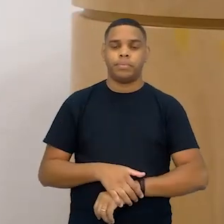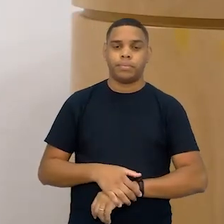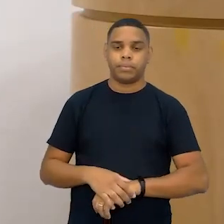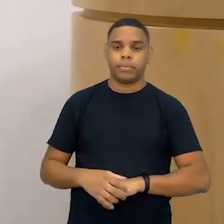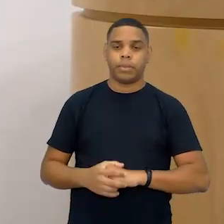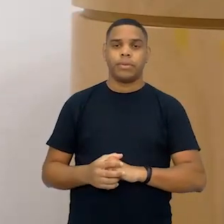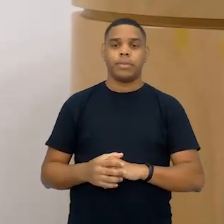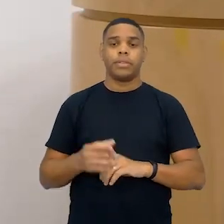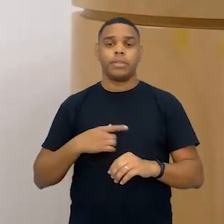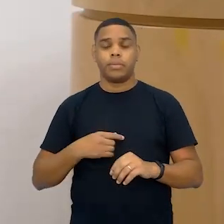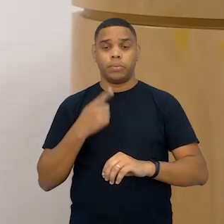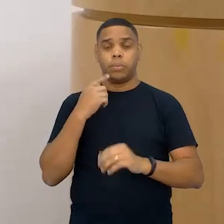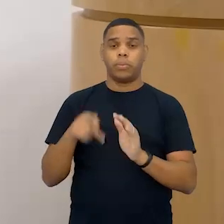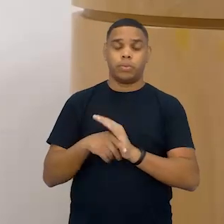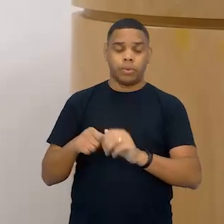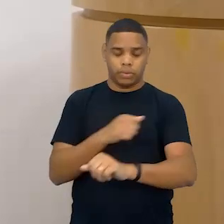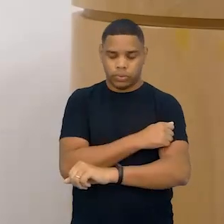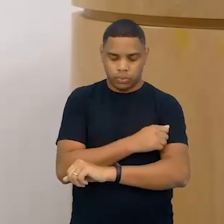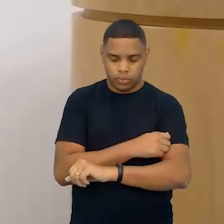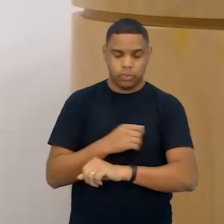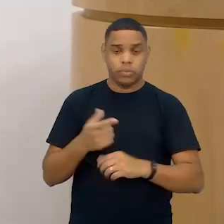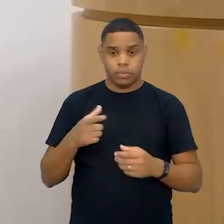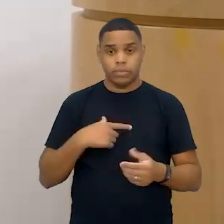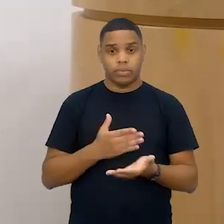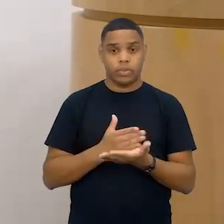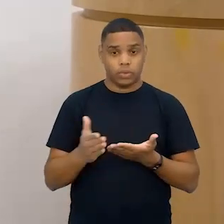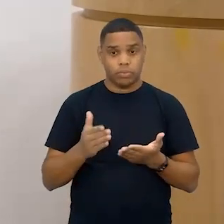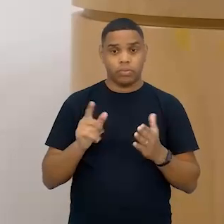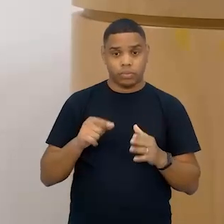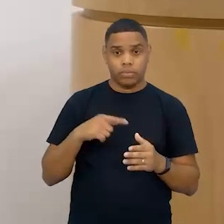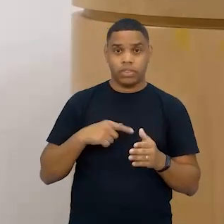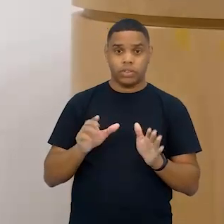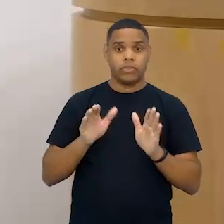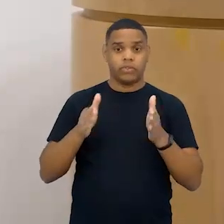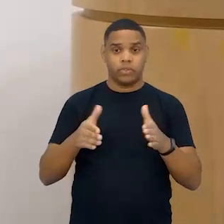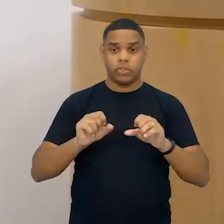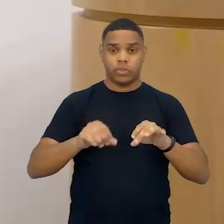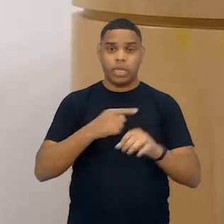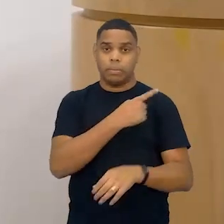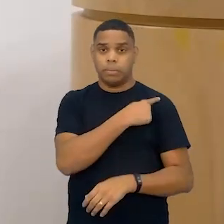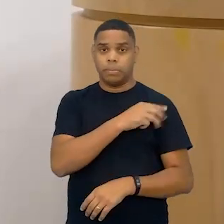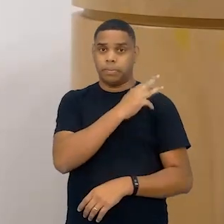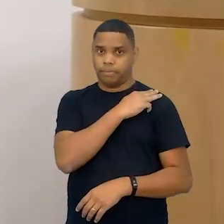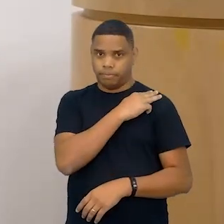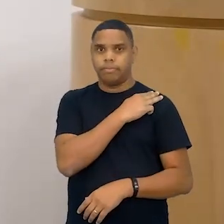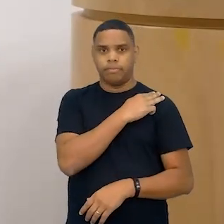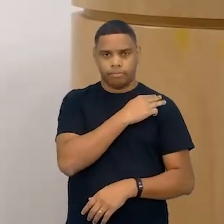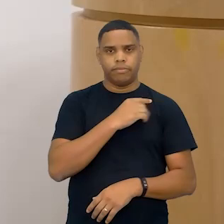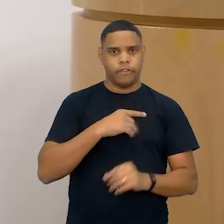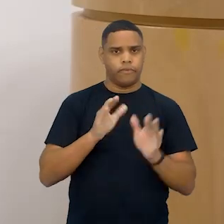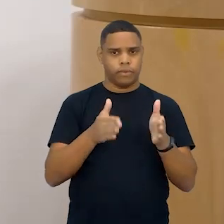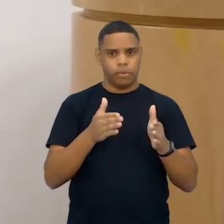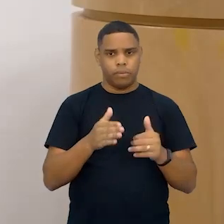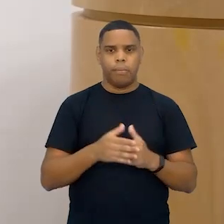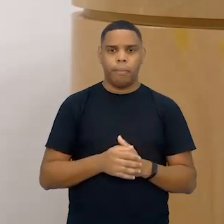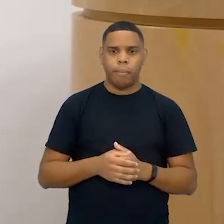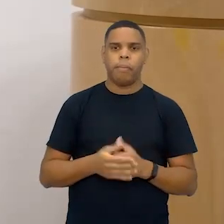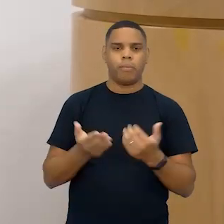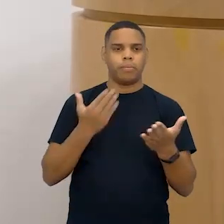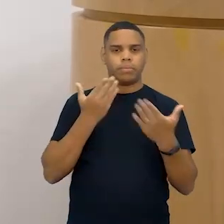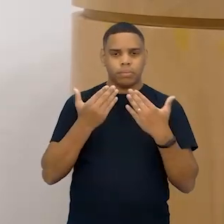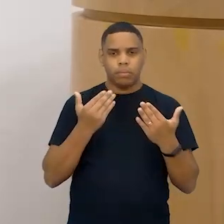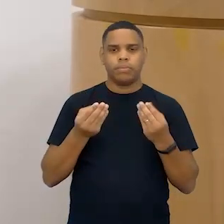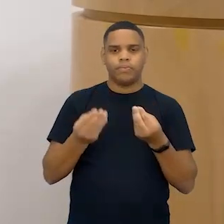esse repertório do estudante, né? Claro, no começo ele é bem focado no ensino médio, então você tem